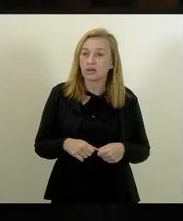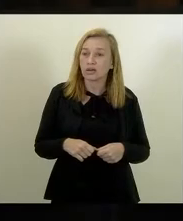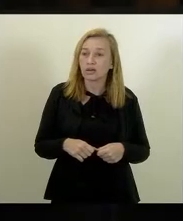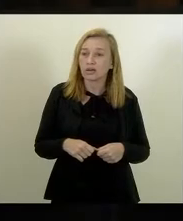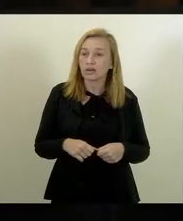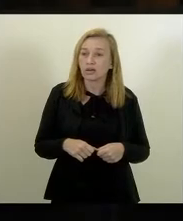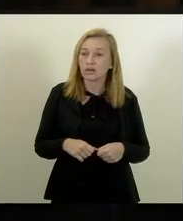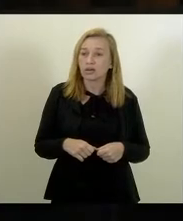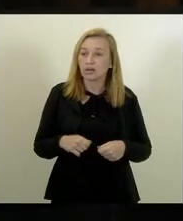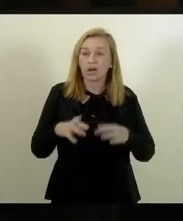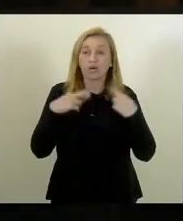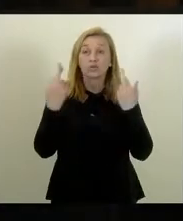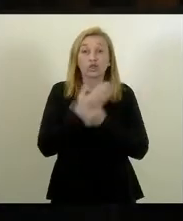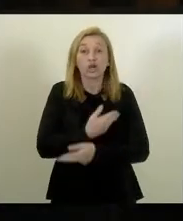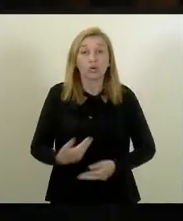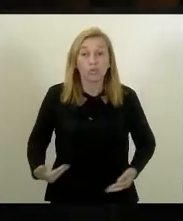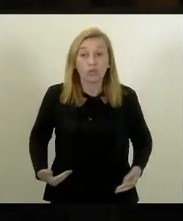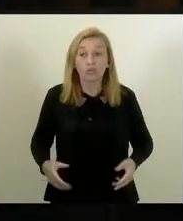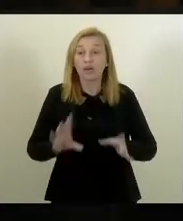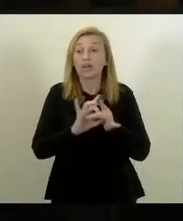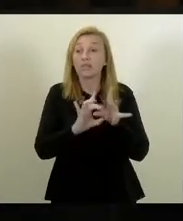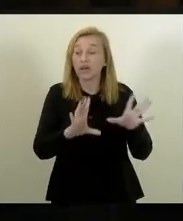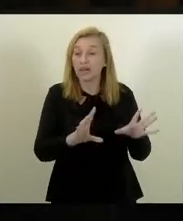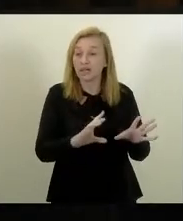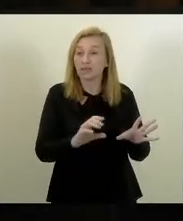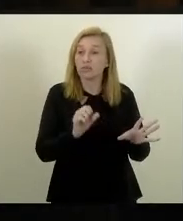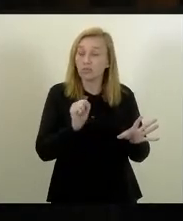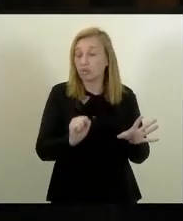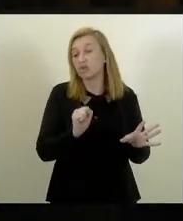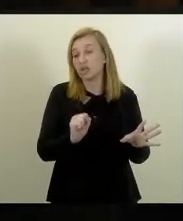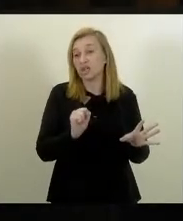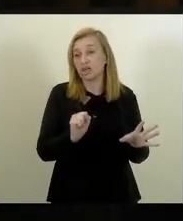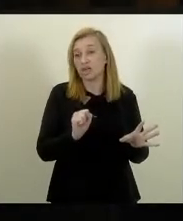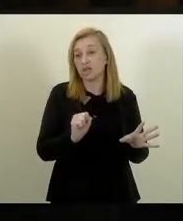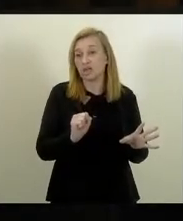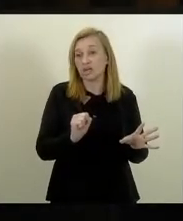submeterem audiência pública, e essa deliberação poderia ser